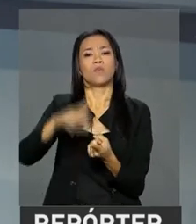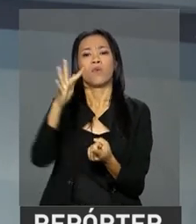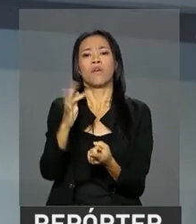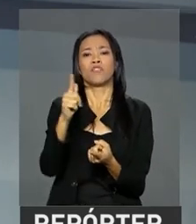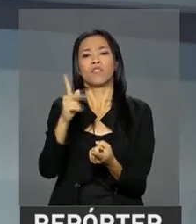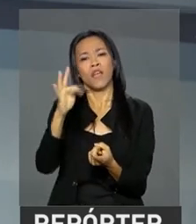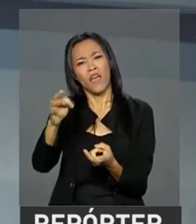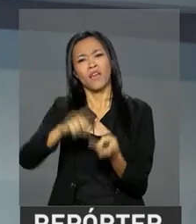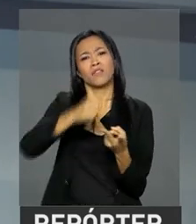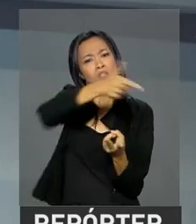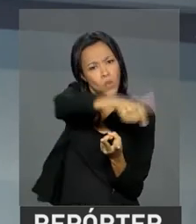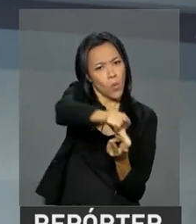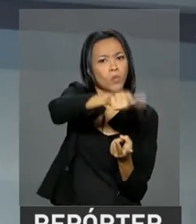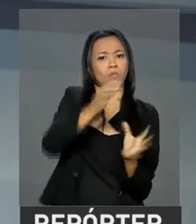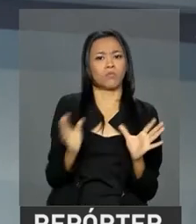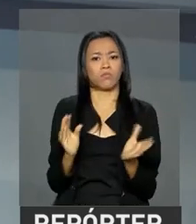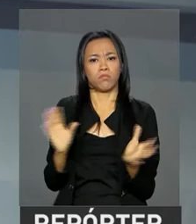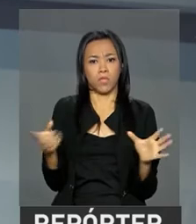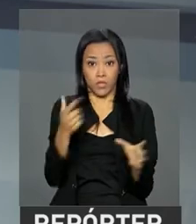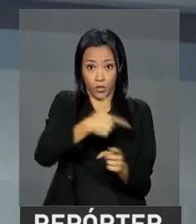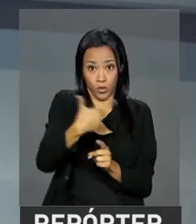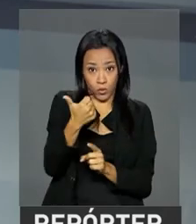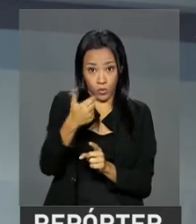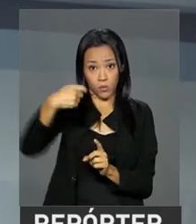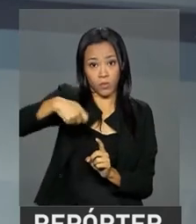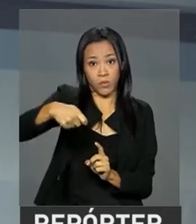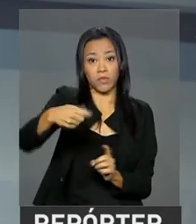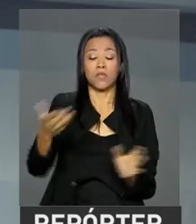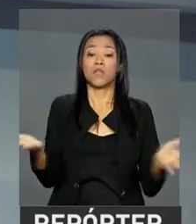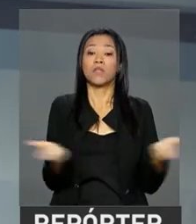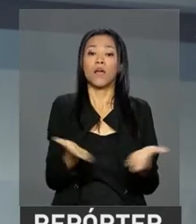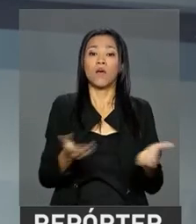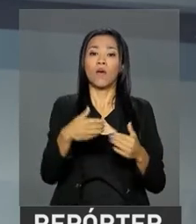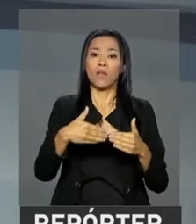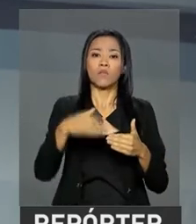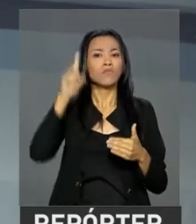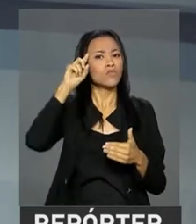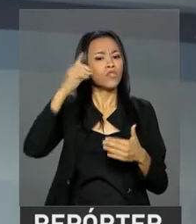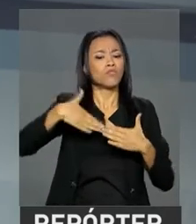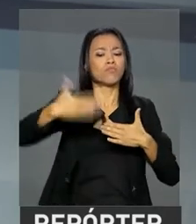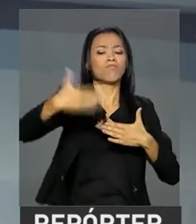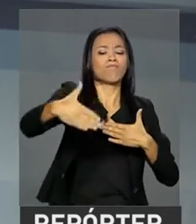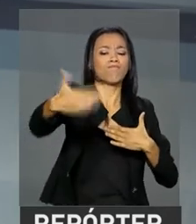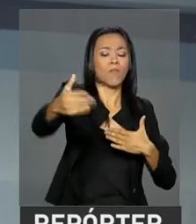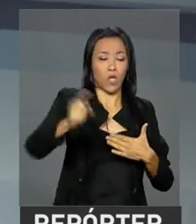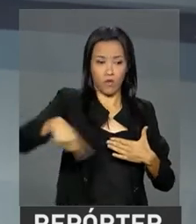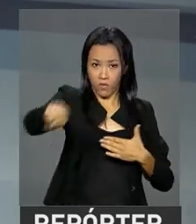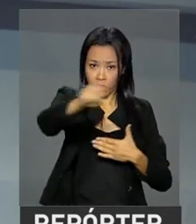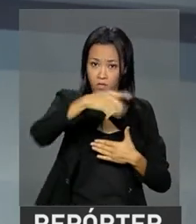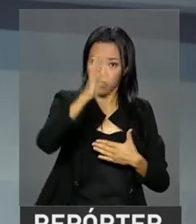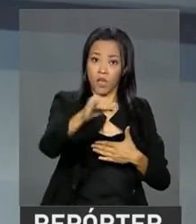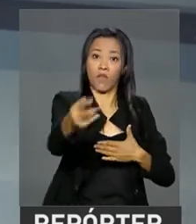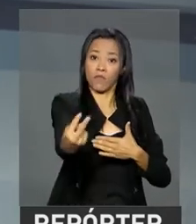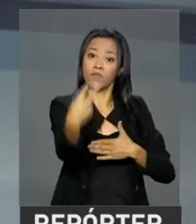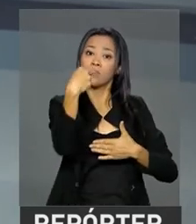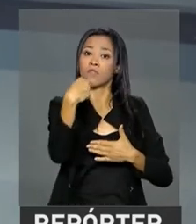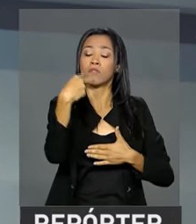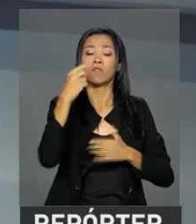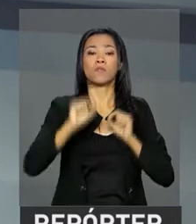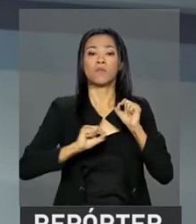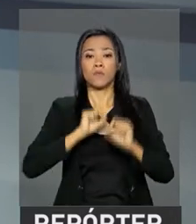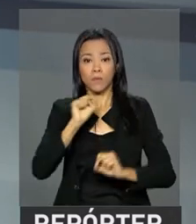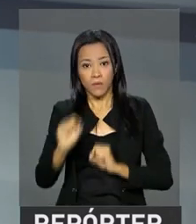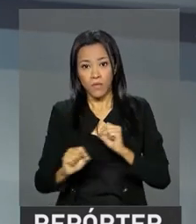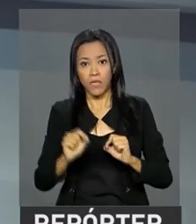nesses 12 meses. E agora, nos próximos dias, todos que acompanharam o processo